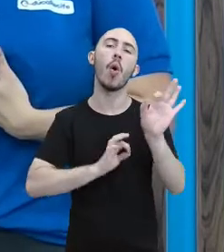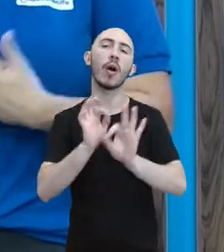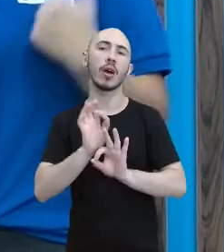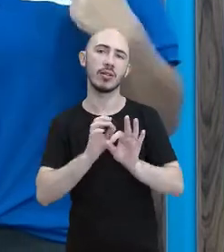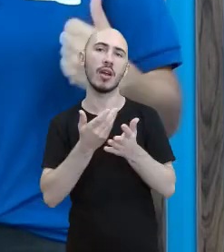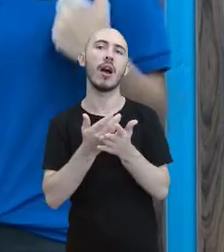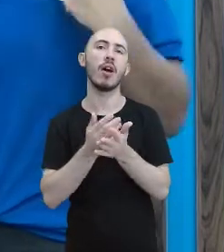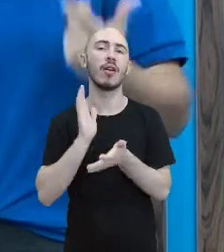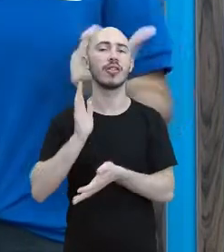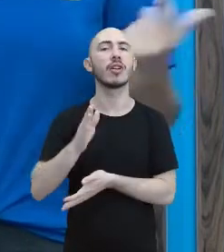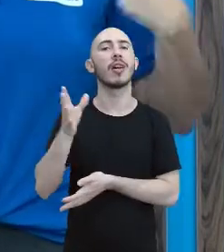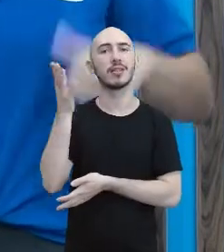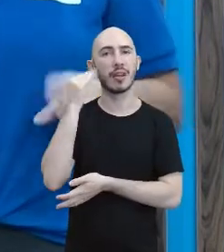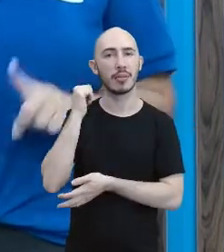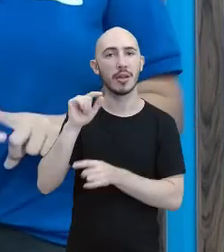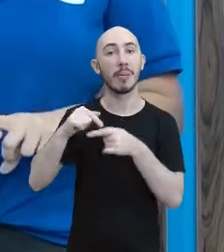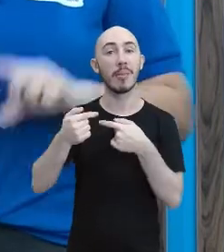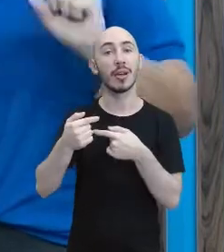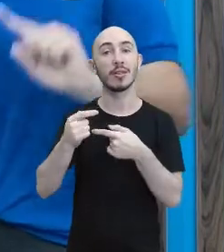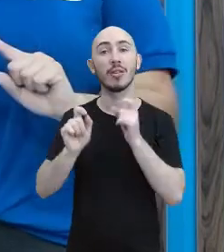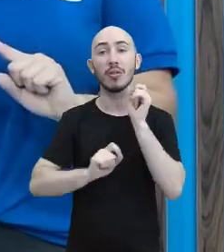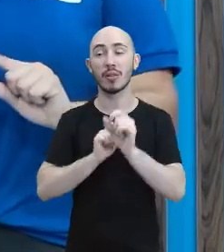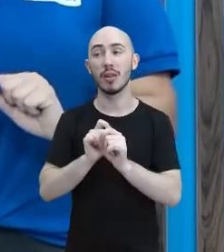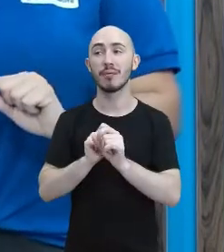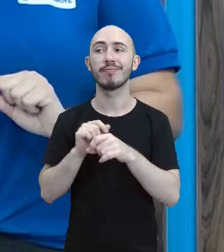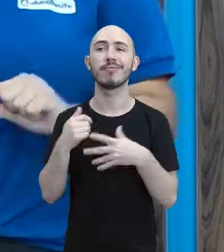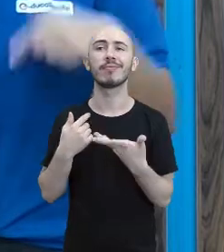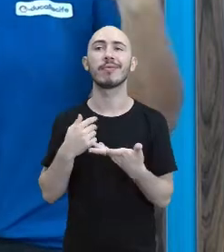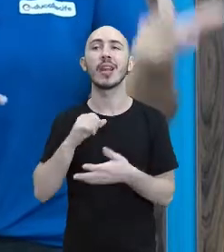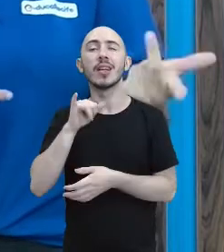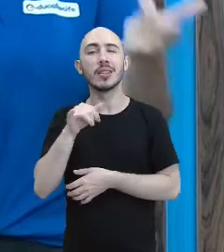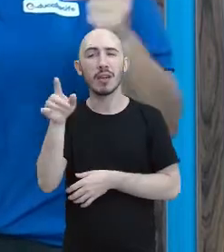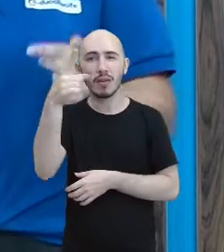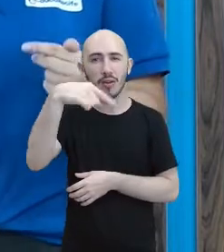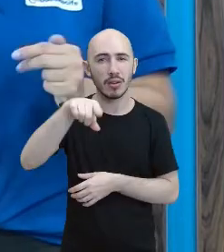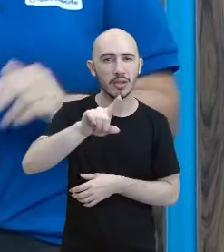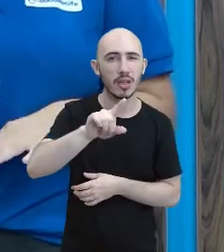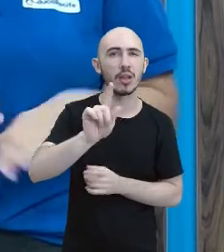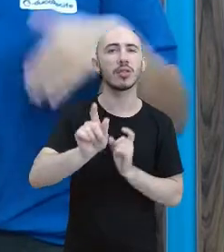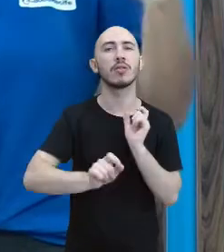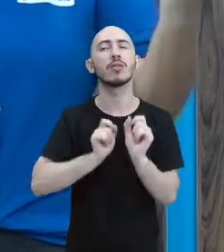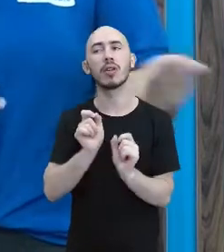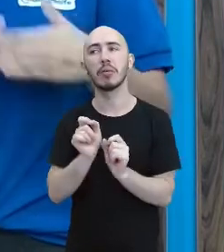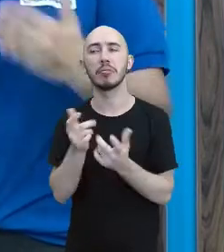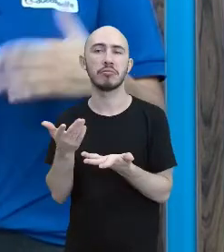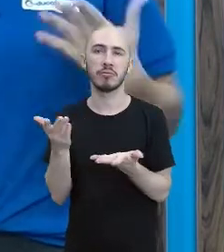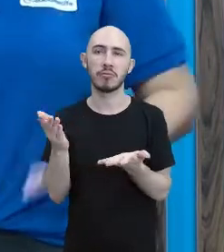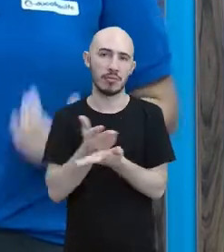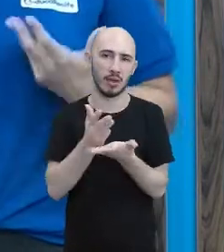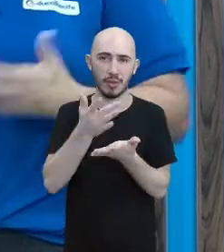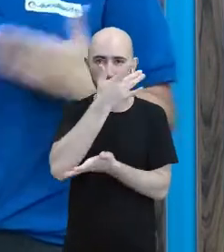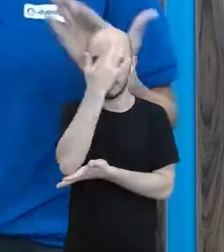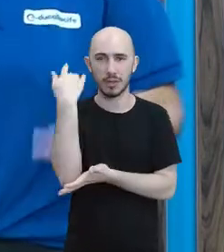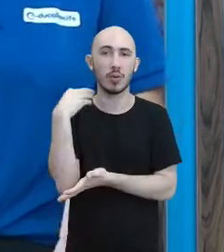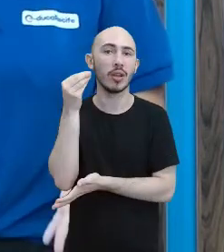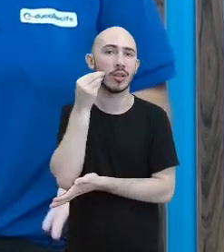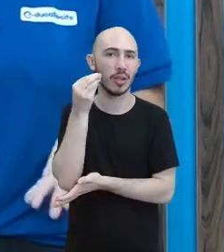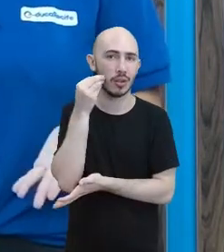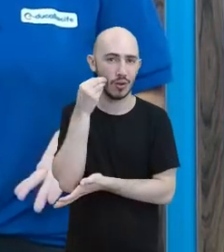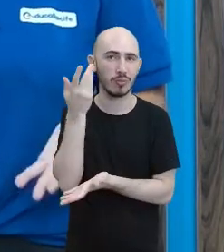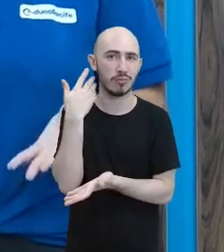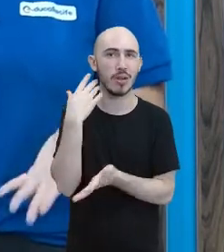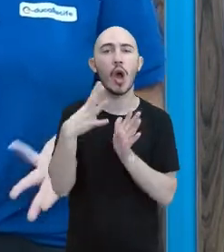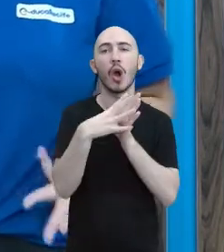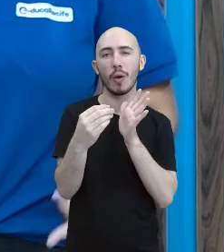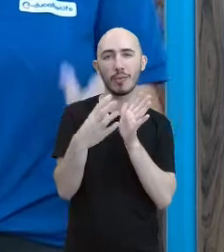aula. Mas eu creio que mesmo que vocês, e aí aqueles entre vocês que tentaram fazer